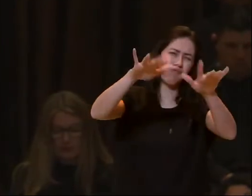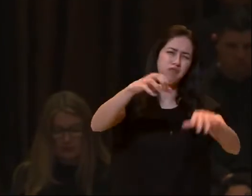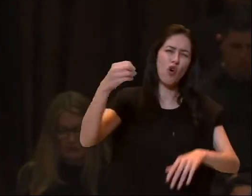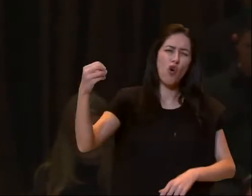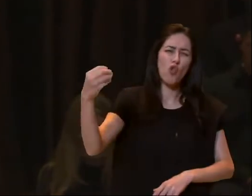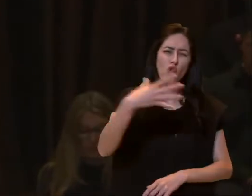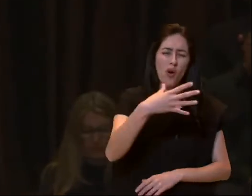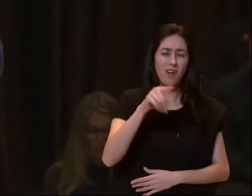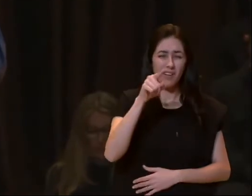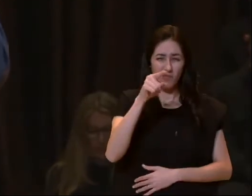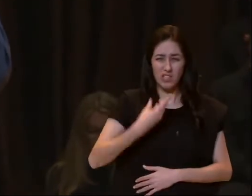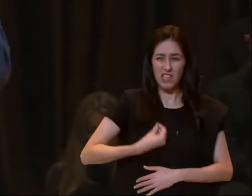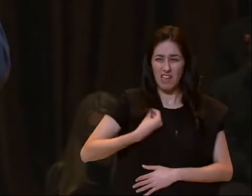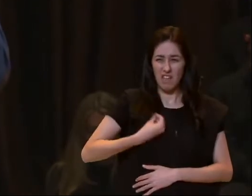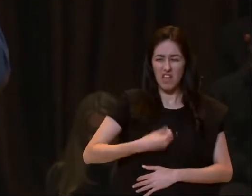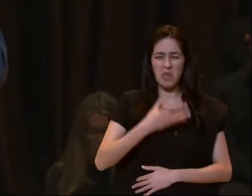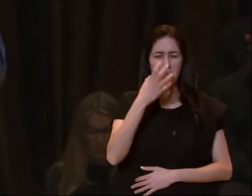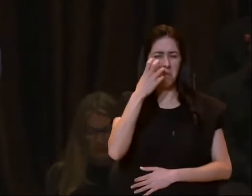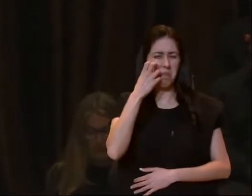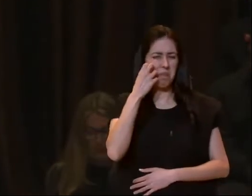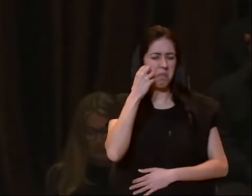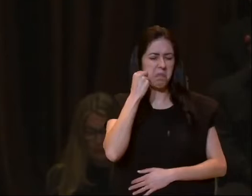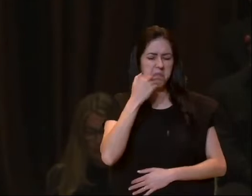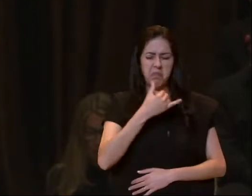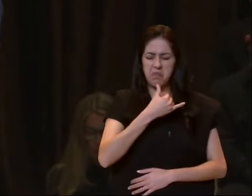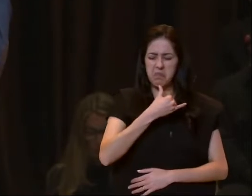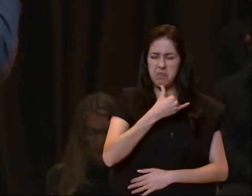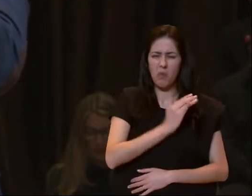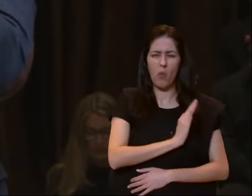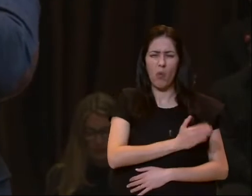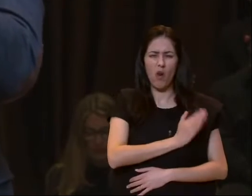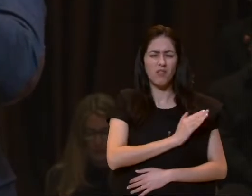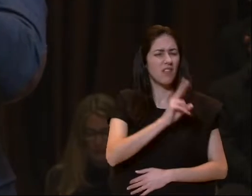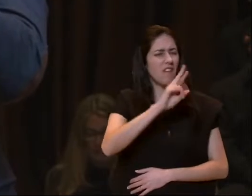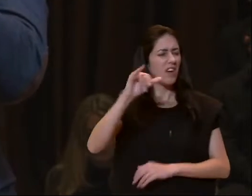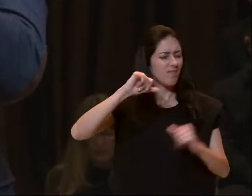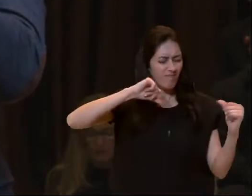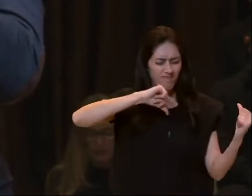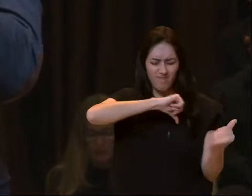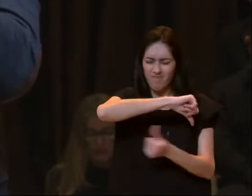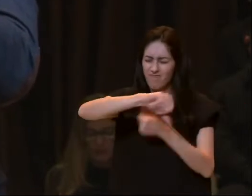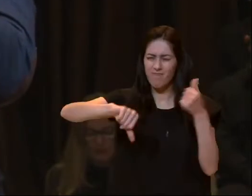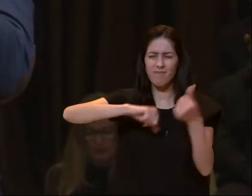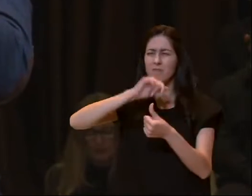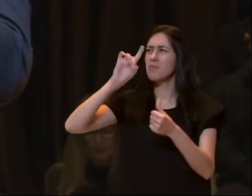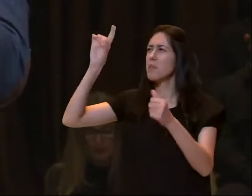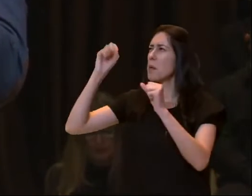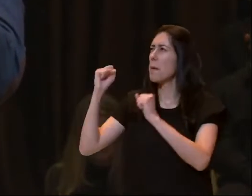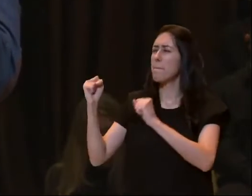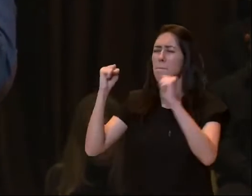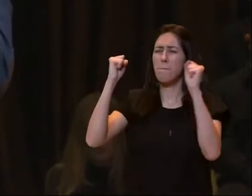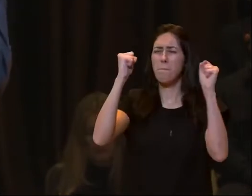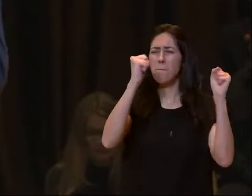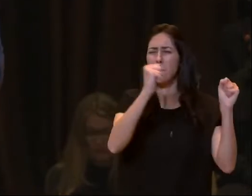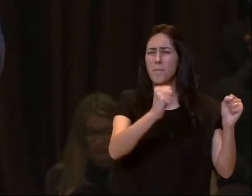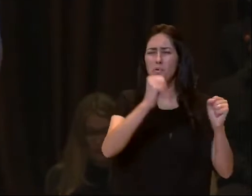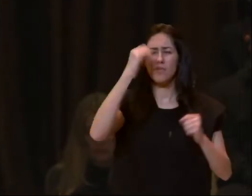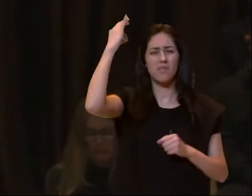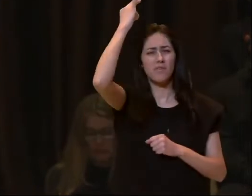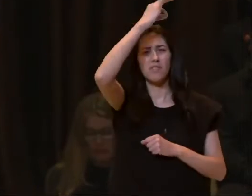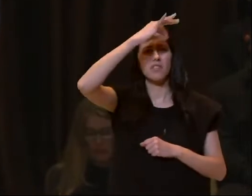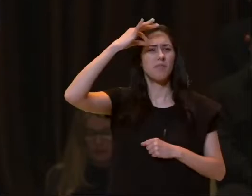de amargura que você deixou tomar conta do teu coração vai ser esvaziado pelo poder do Espírito Santo de